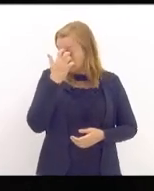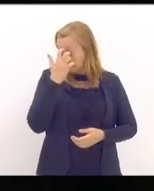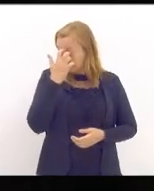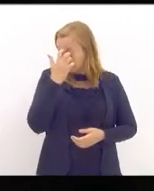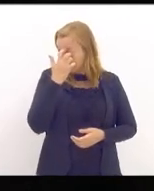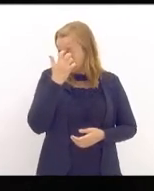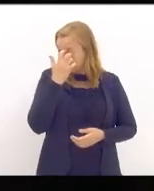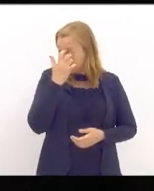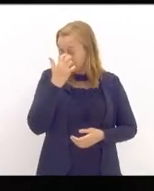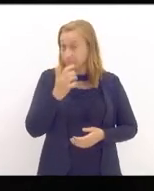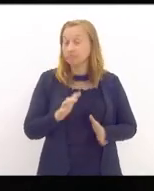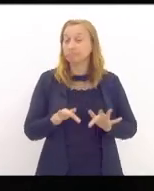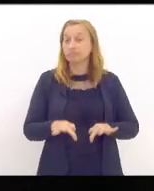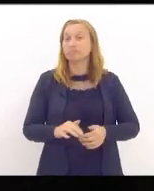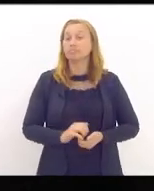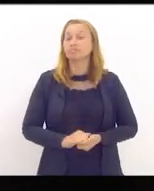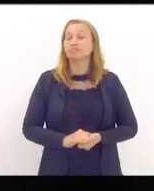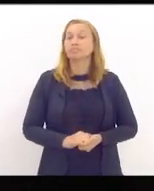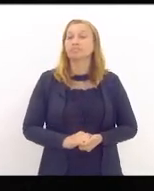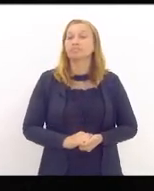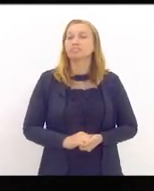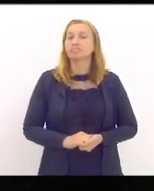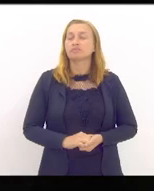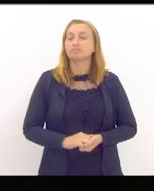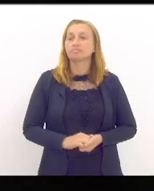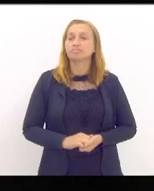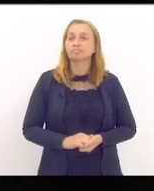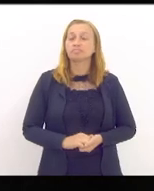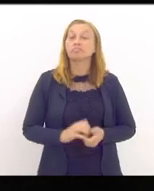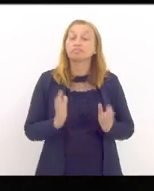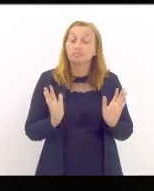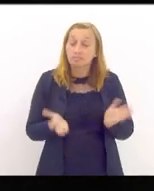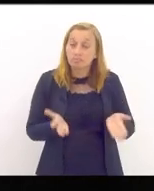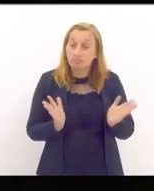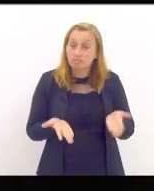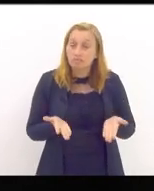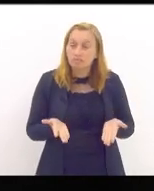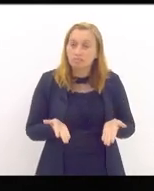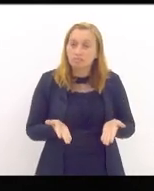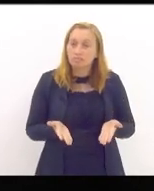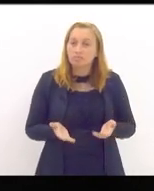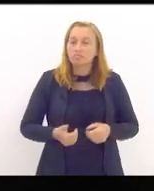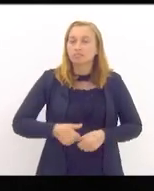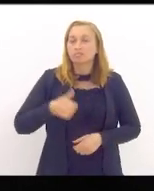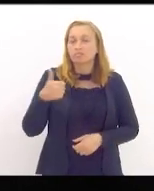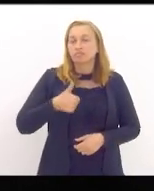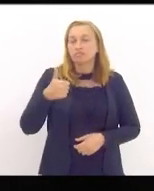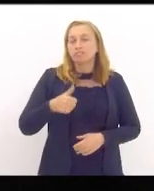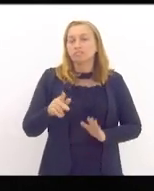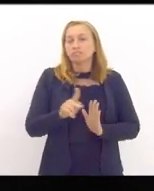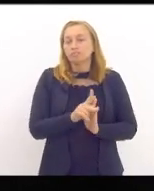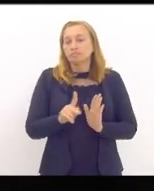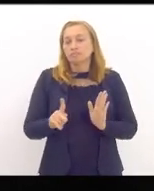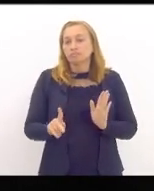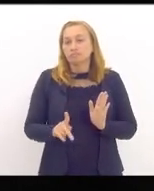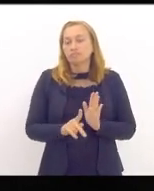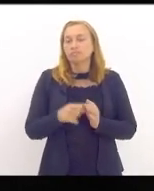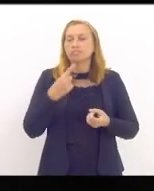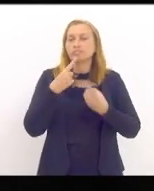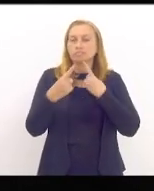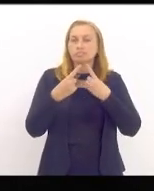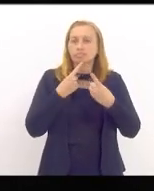concluindo o seguinte hoje o primeiro projeto discutido